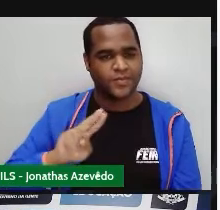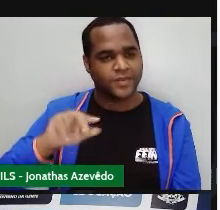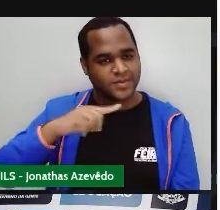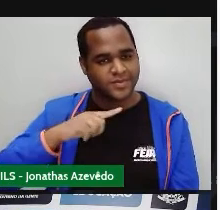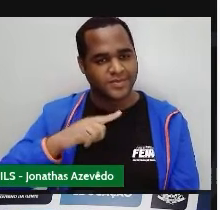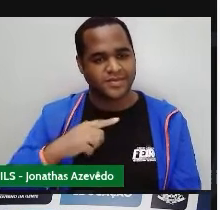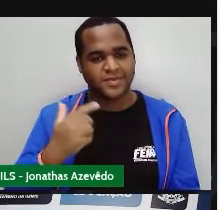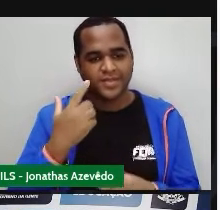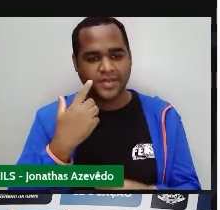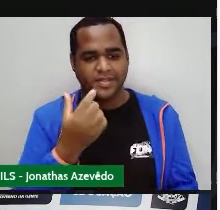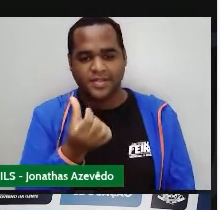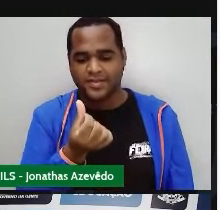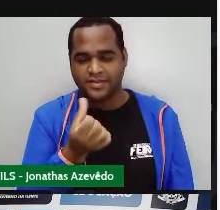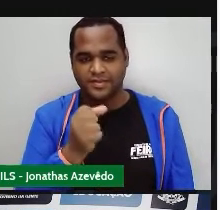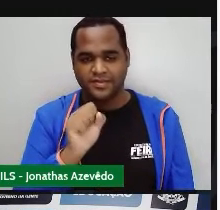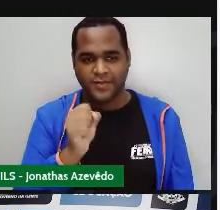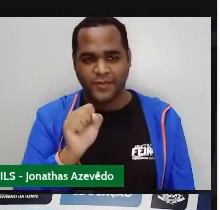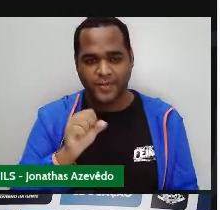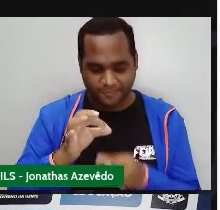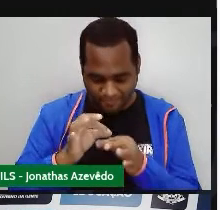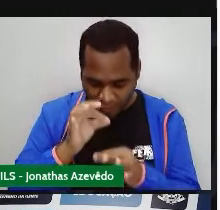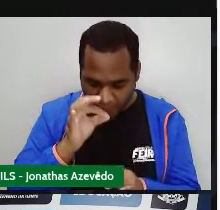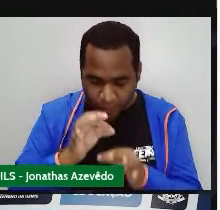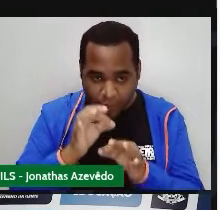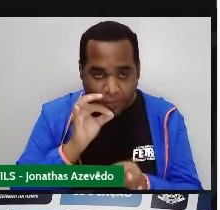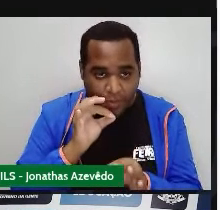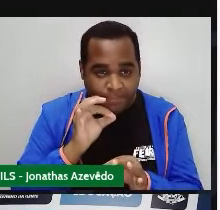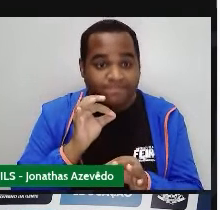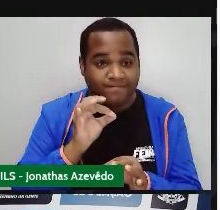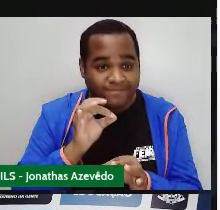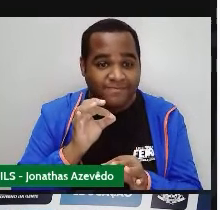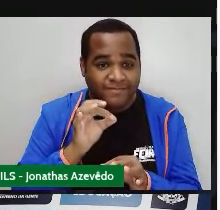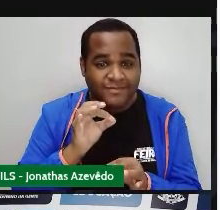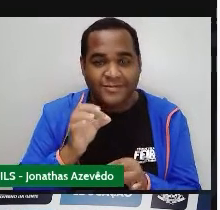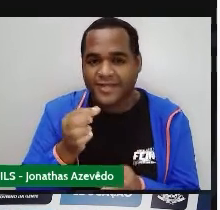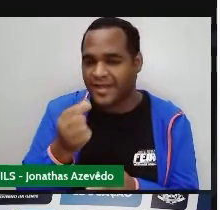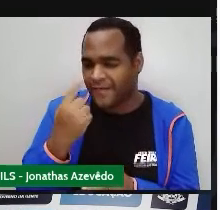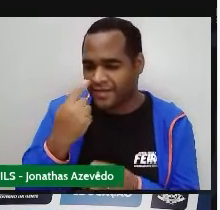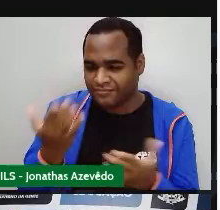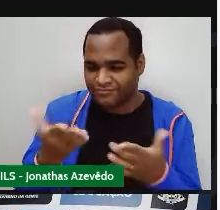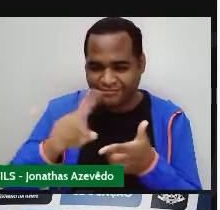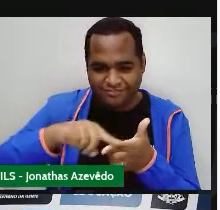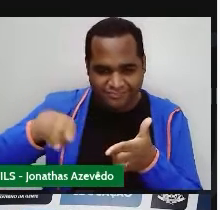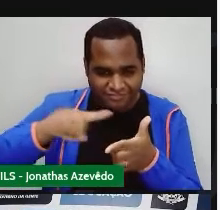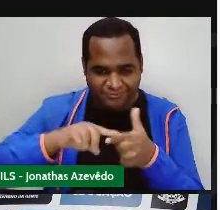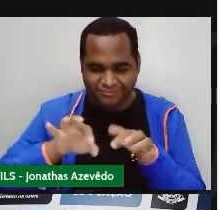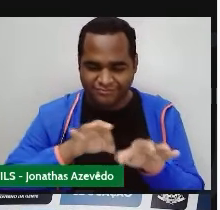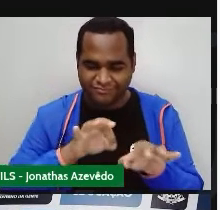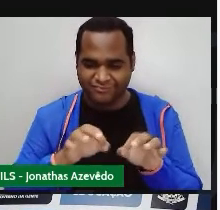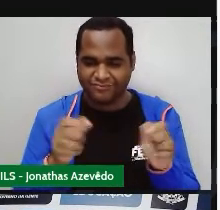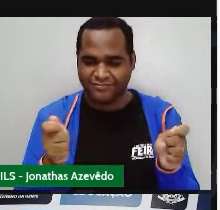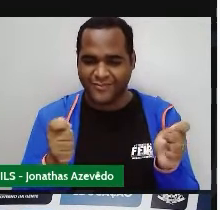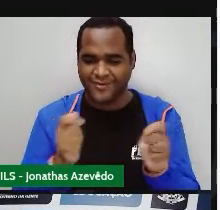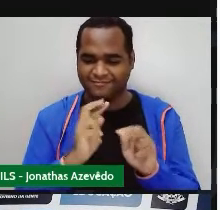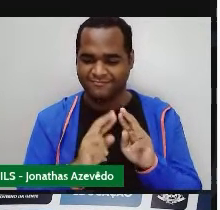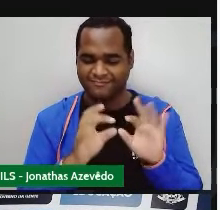de 68 Canudos ao Esse é o problema é que a gente vai resolver agora